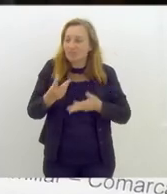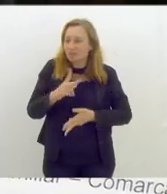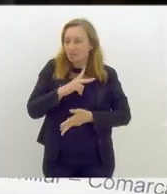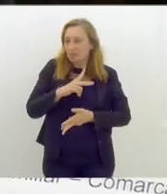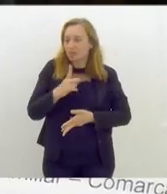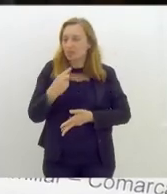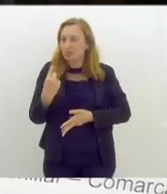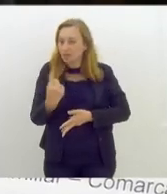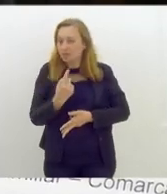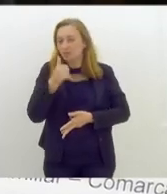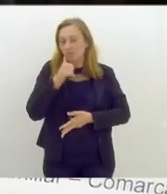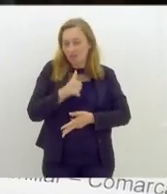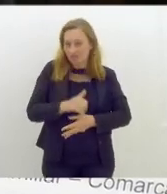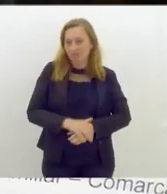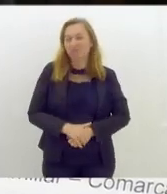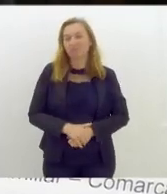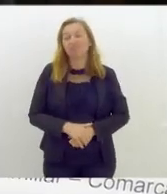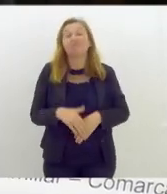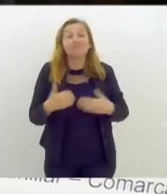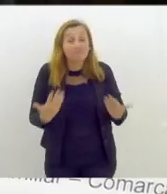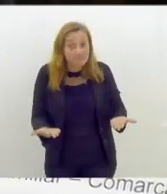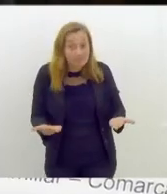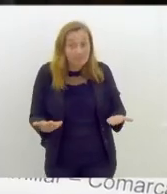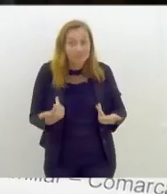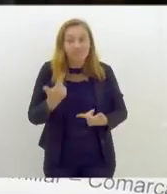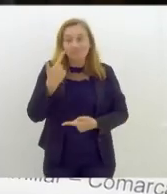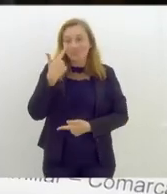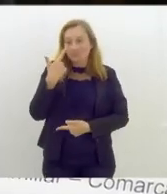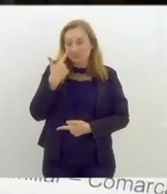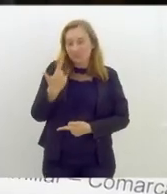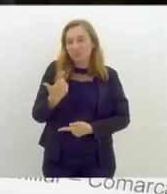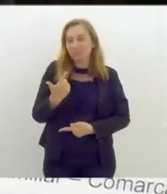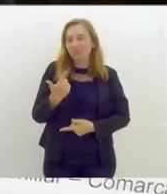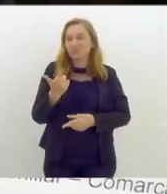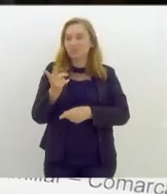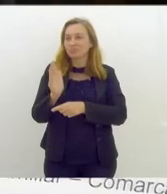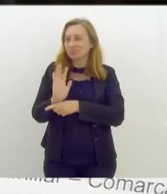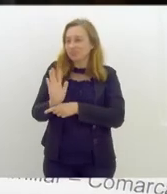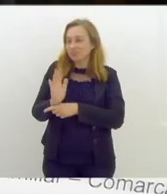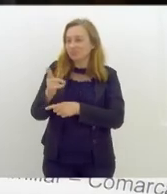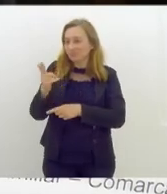nossa condição feminina. Então, vendo o vídeo, né,